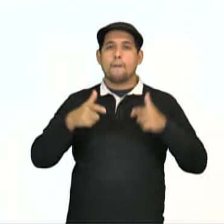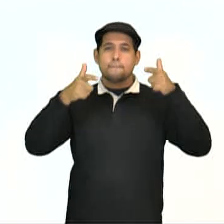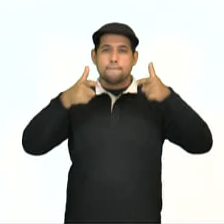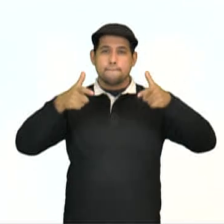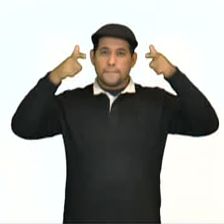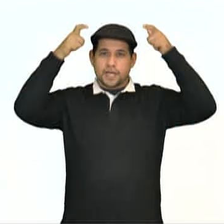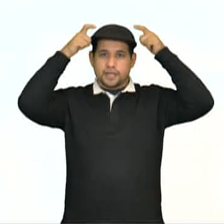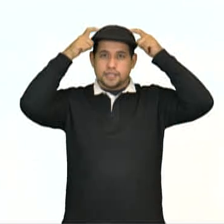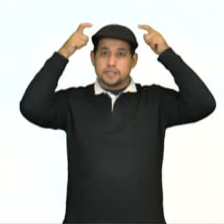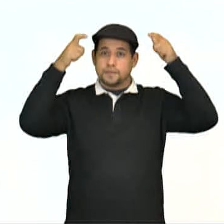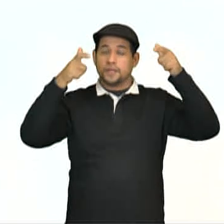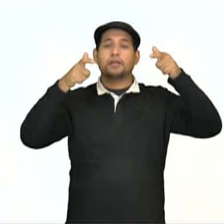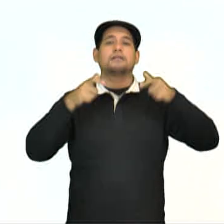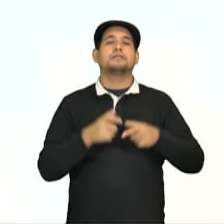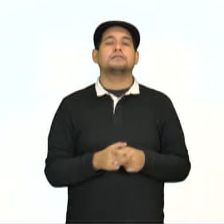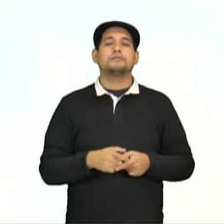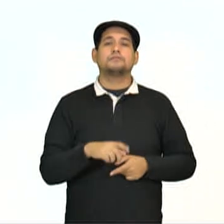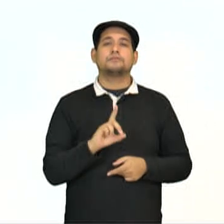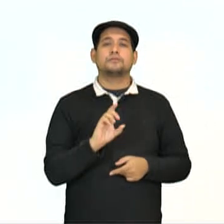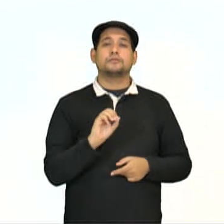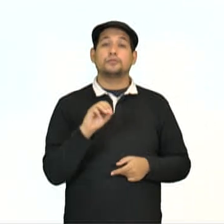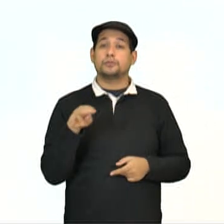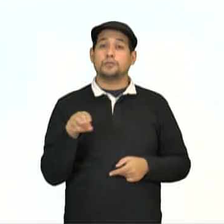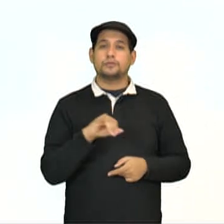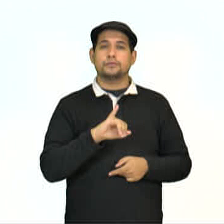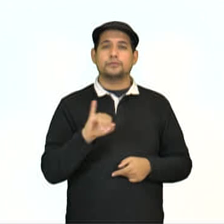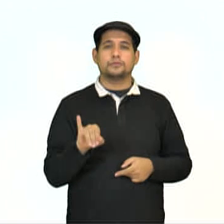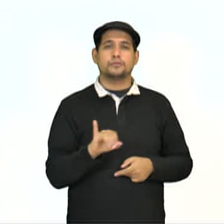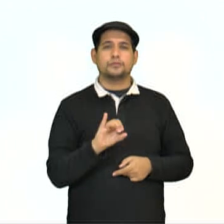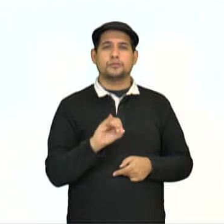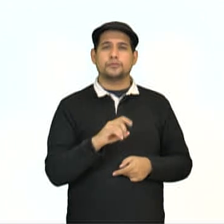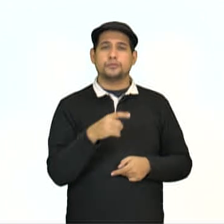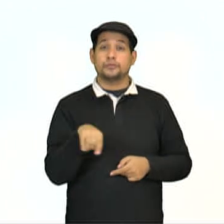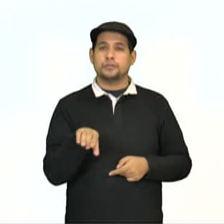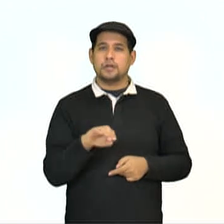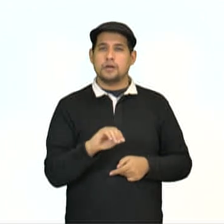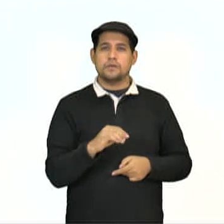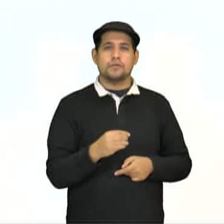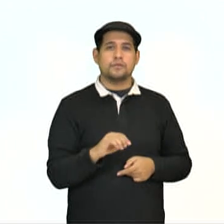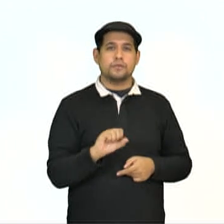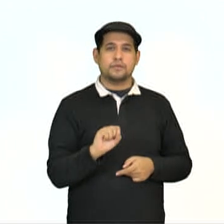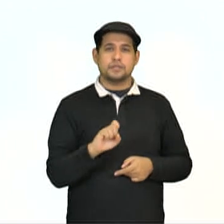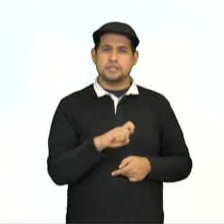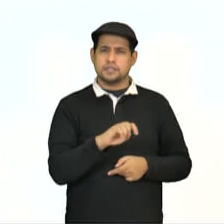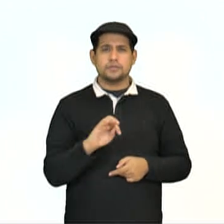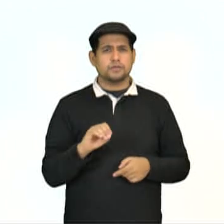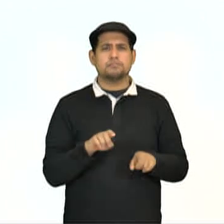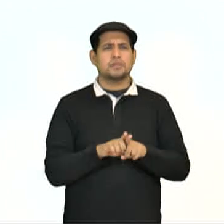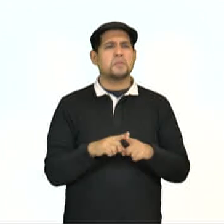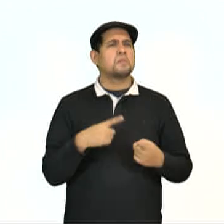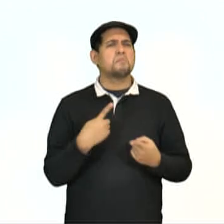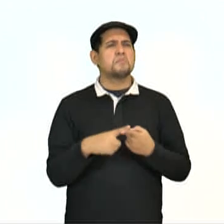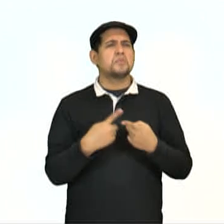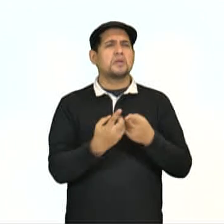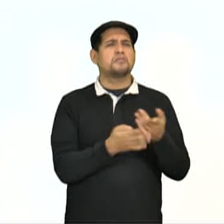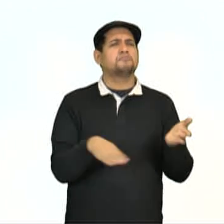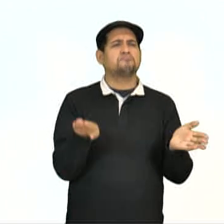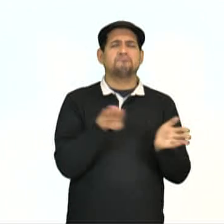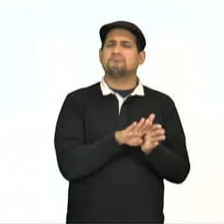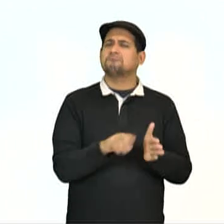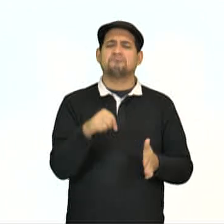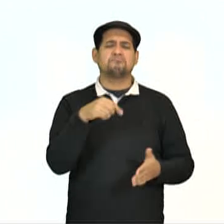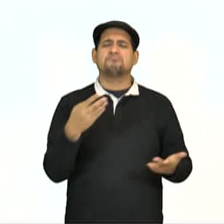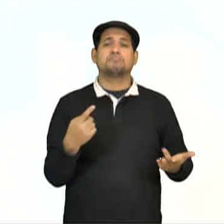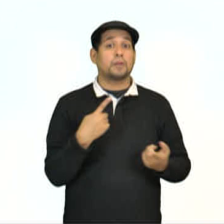tornaria rei de Portugal, Dom João VI. Mas o que estava acontecendo? Por que eles vieram para cá?